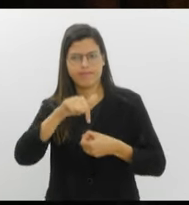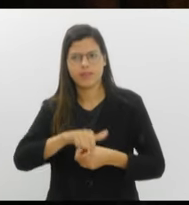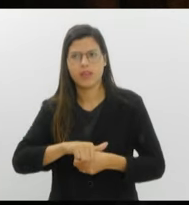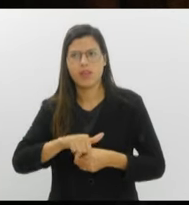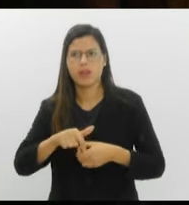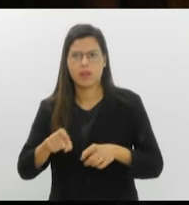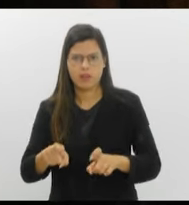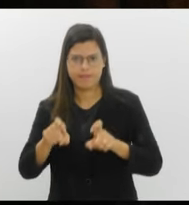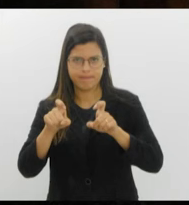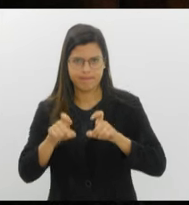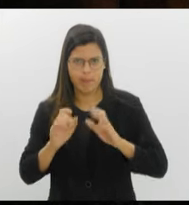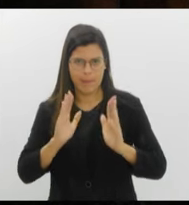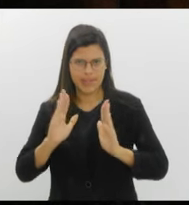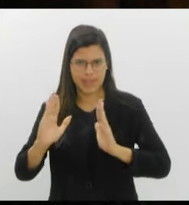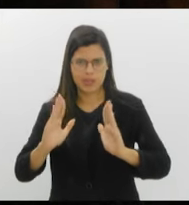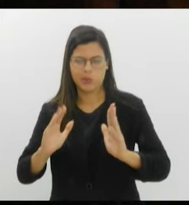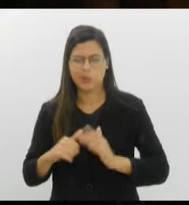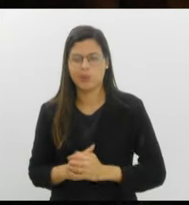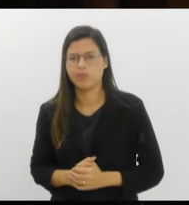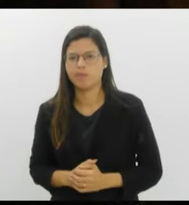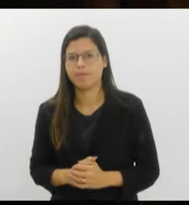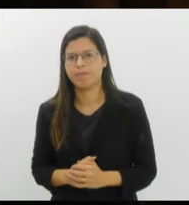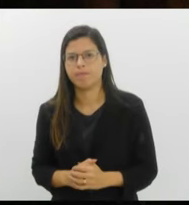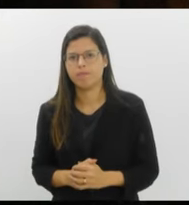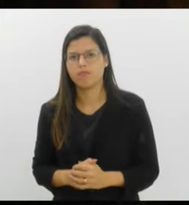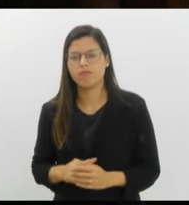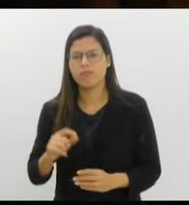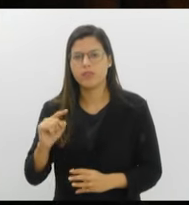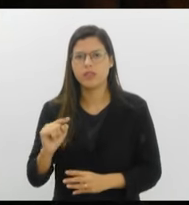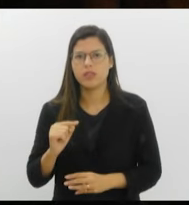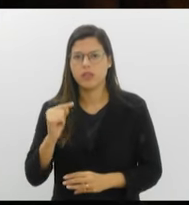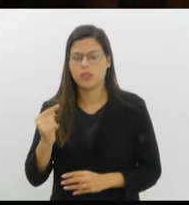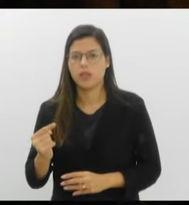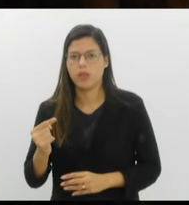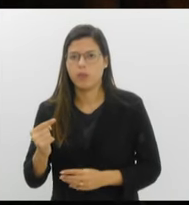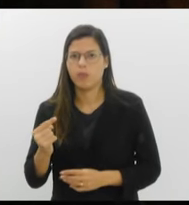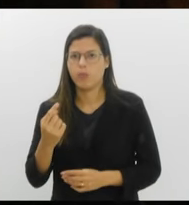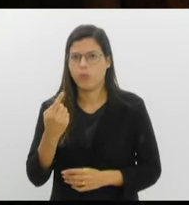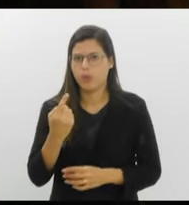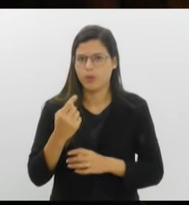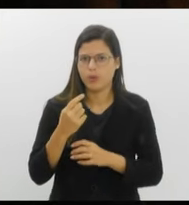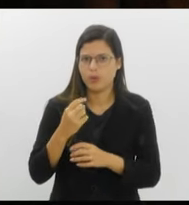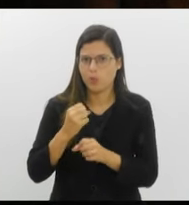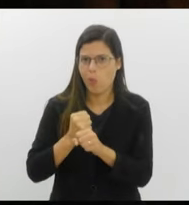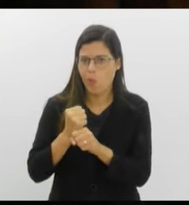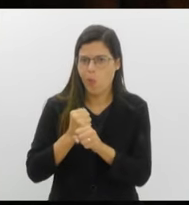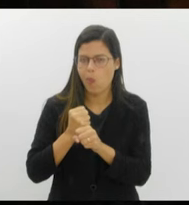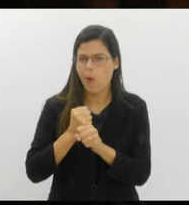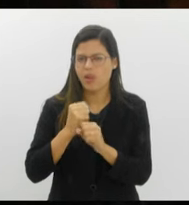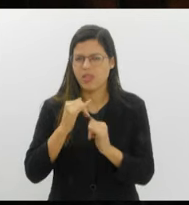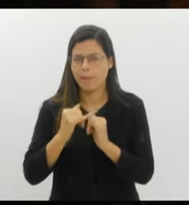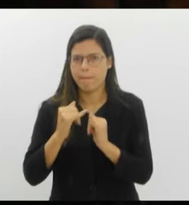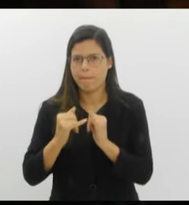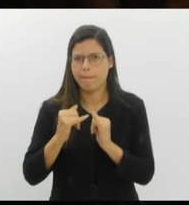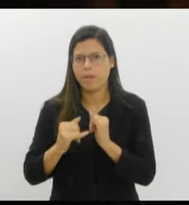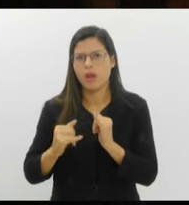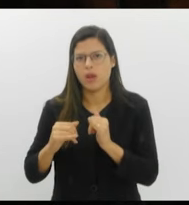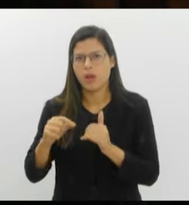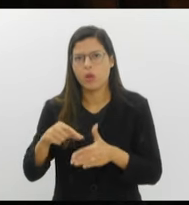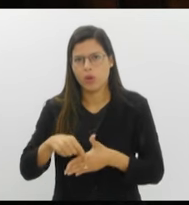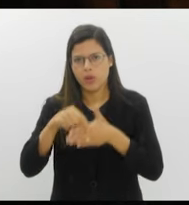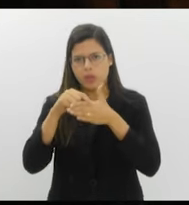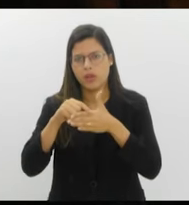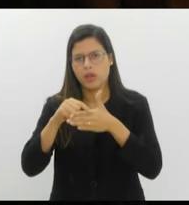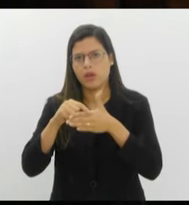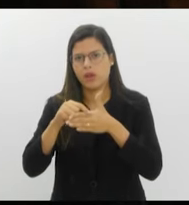reassumir o mandato, depois de ter passado, ao longo do último ano e meio, à frente da Secretaria da Casa Civil da Prefeitura do